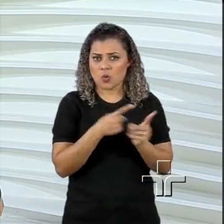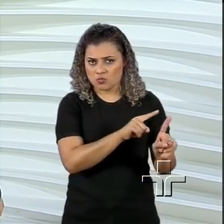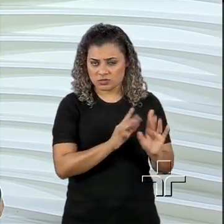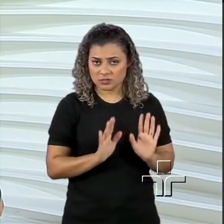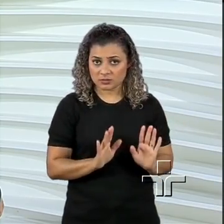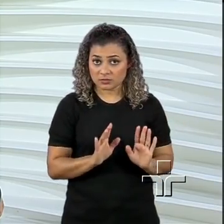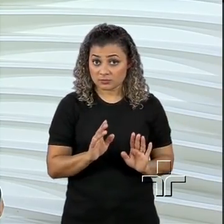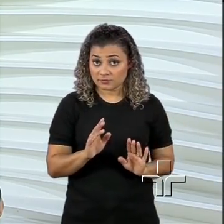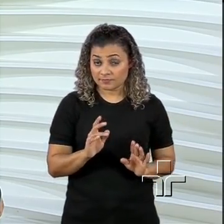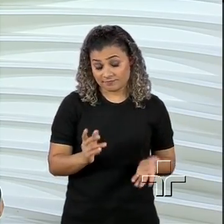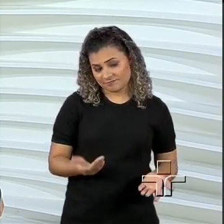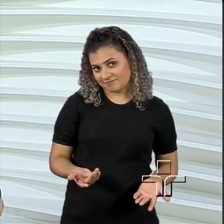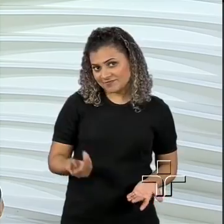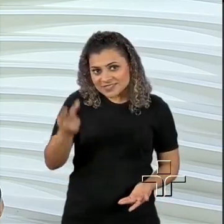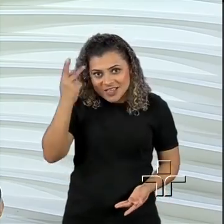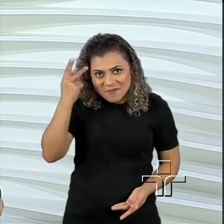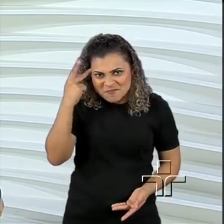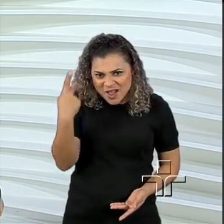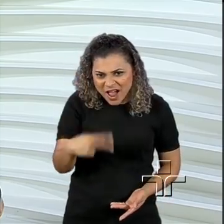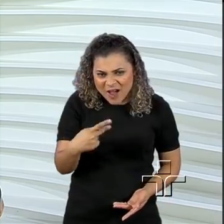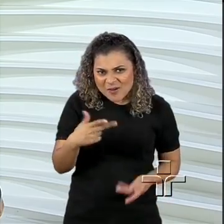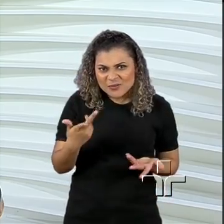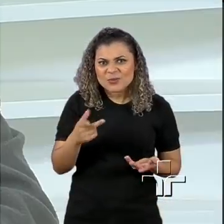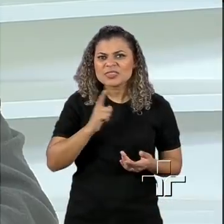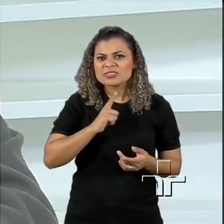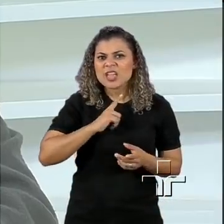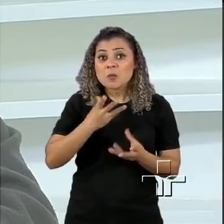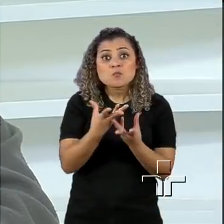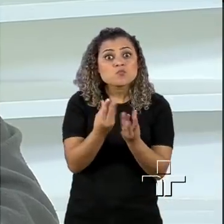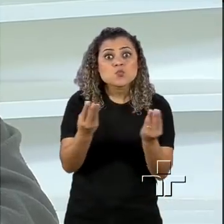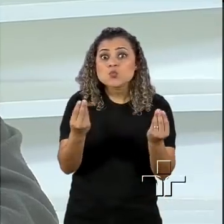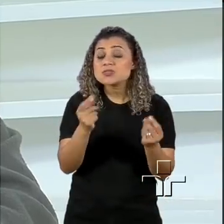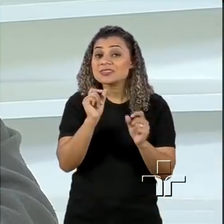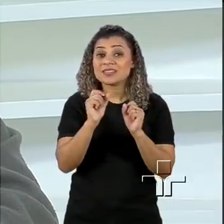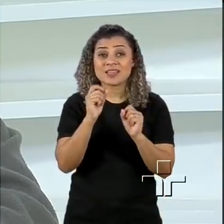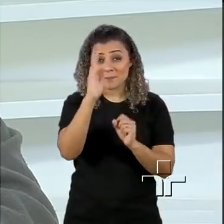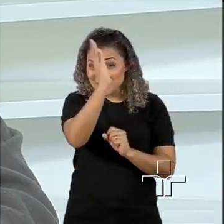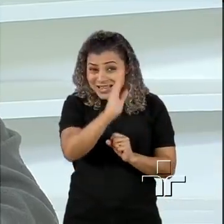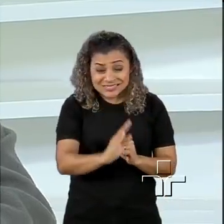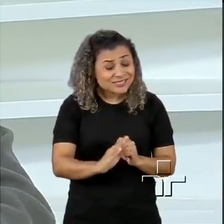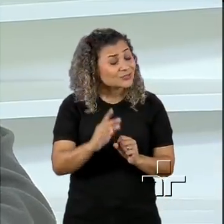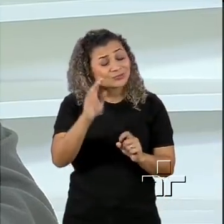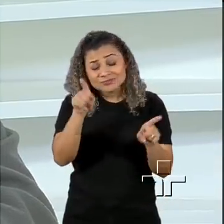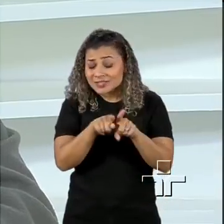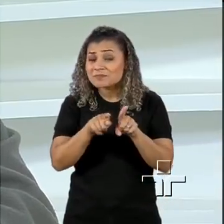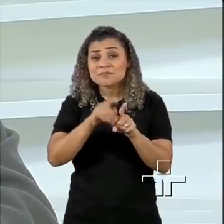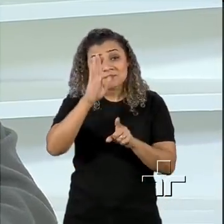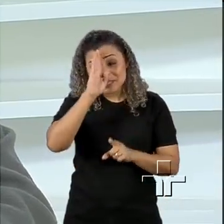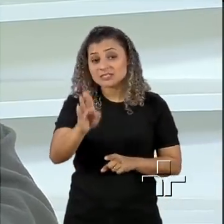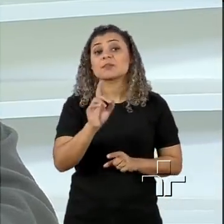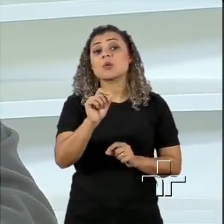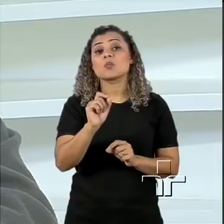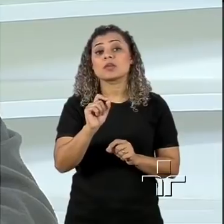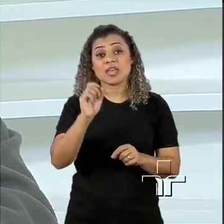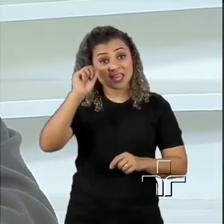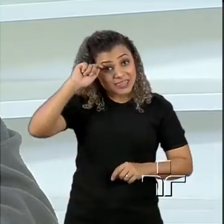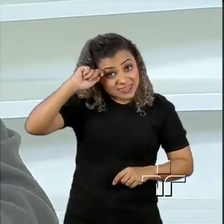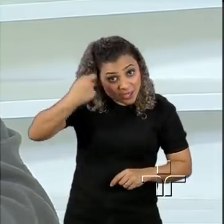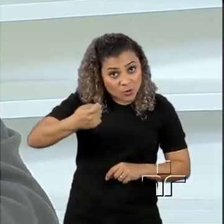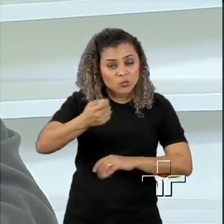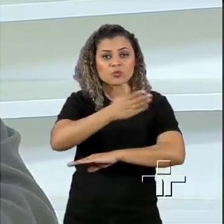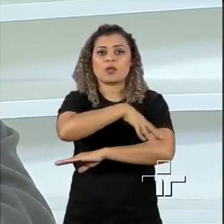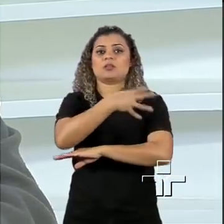Paulo, né, o estado onde há mais mortes da população LGBT, em particular a população negra